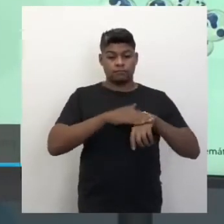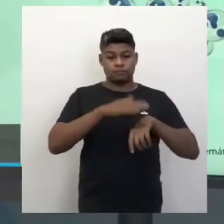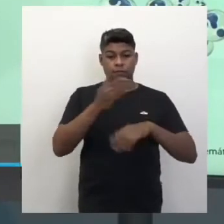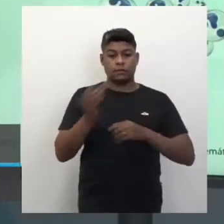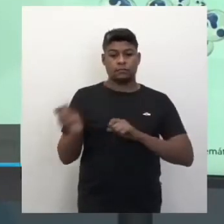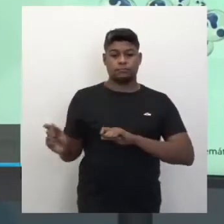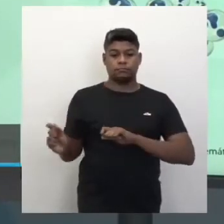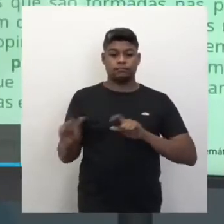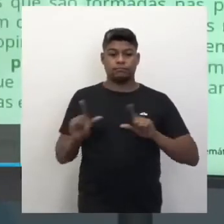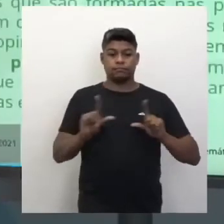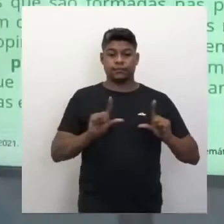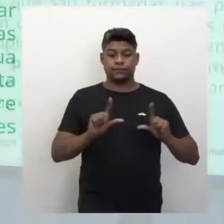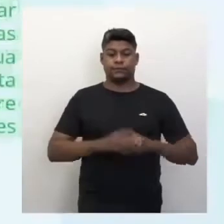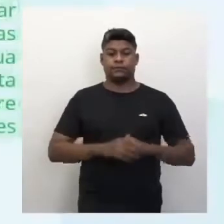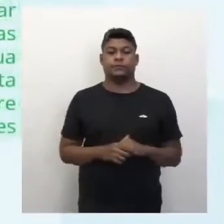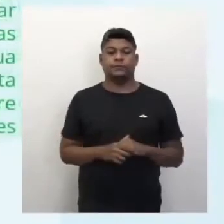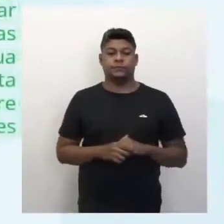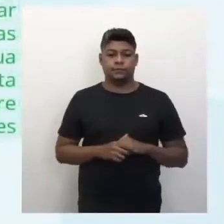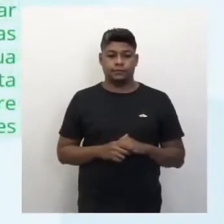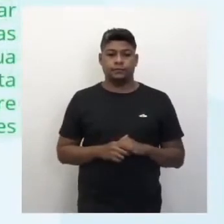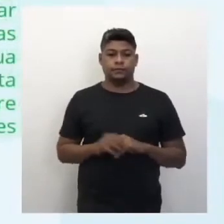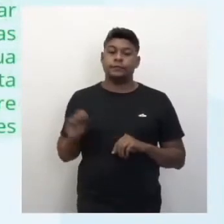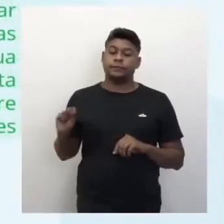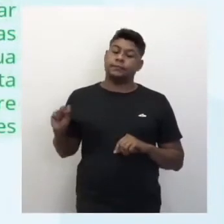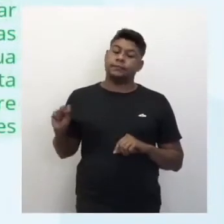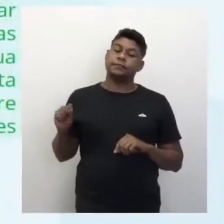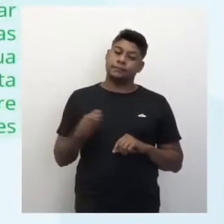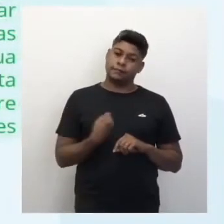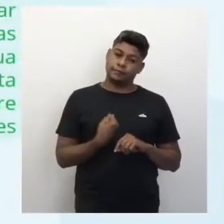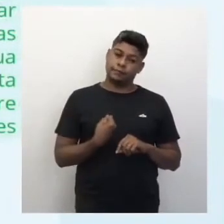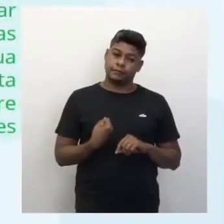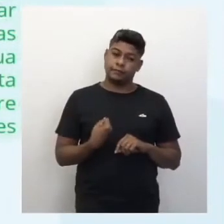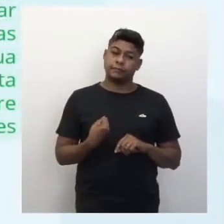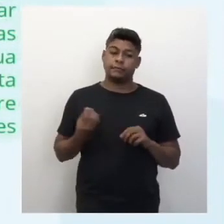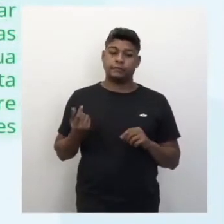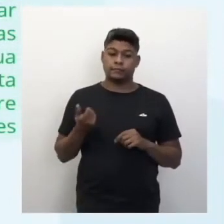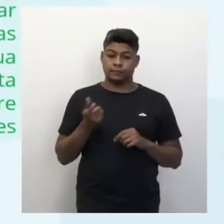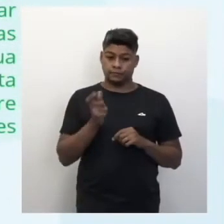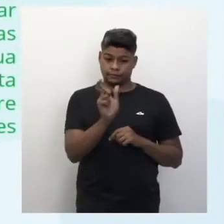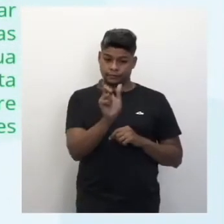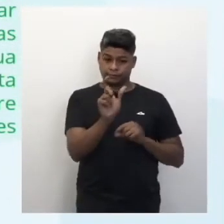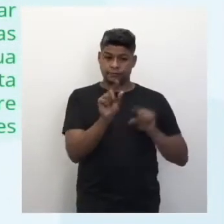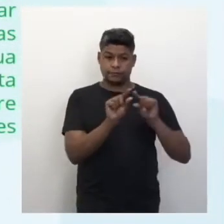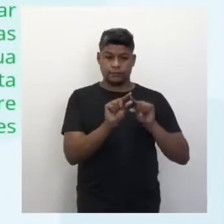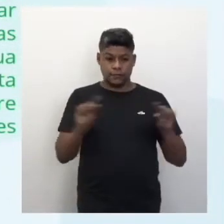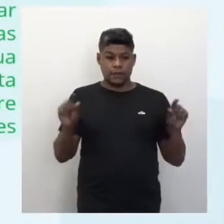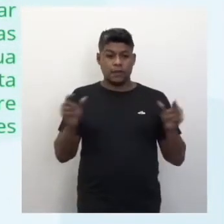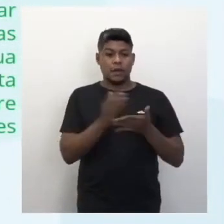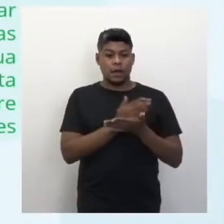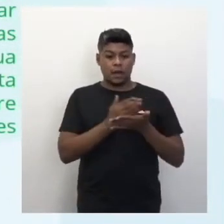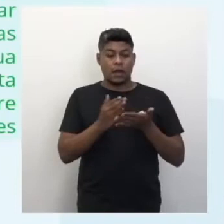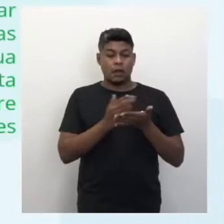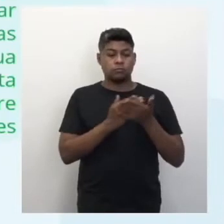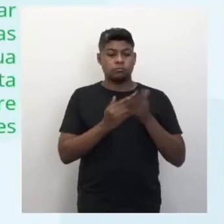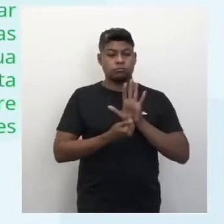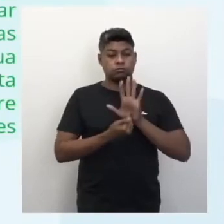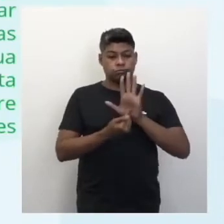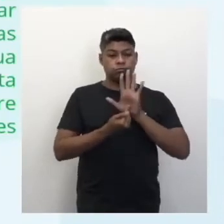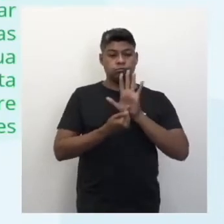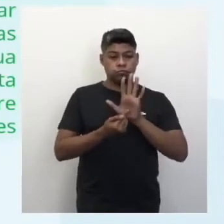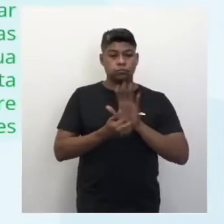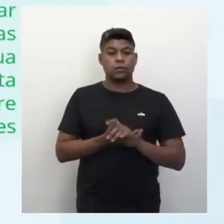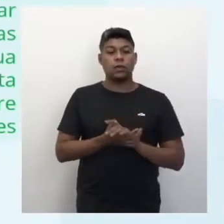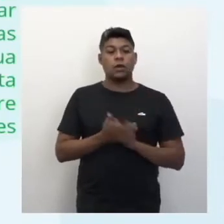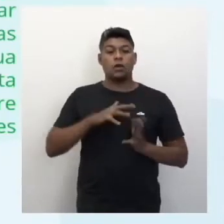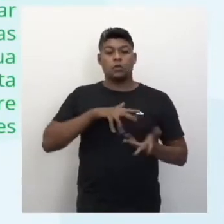aí para vocês. Vamos lá. Então, sim. Aí eu coloquei o trechinho aí e algumas partes em destaque. Vamos lá. No